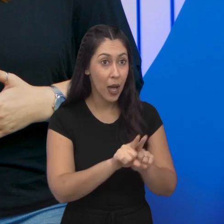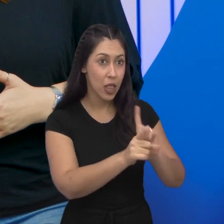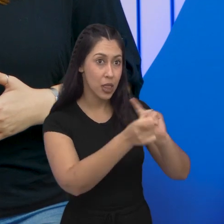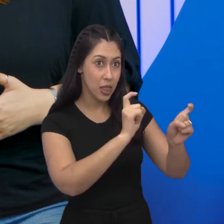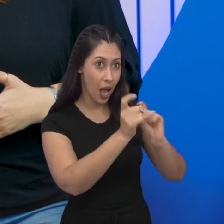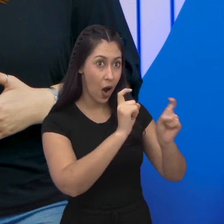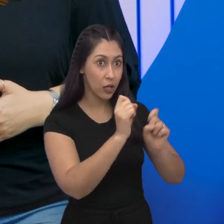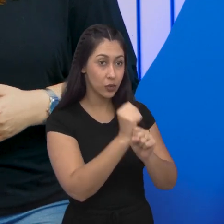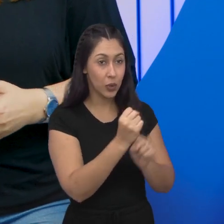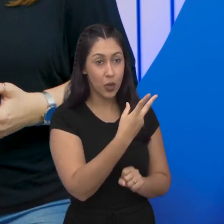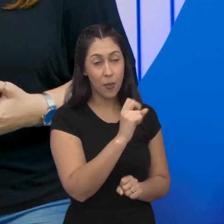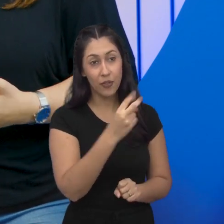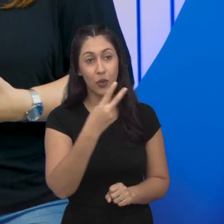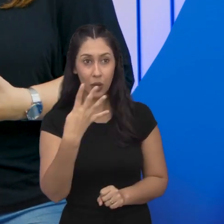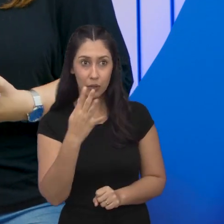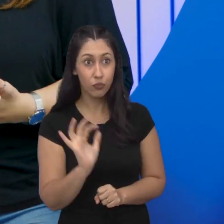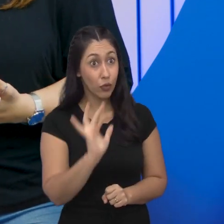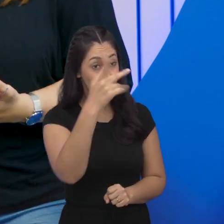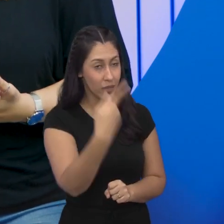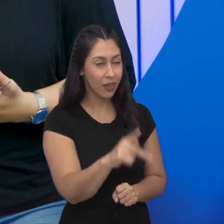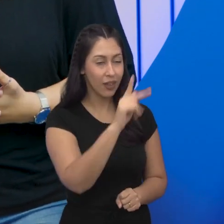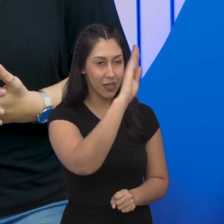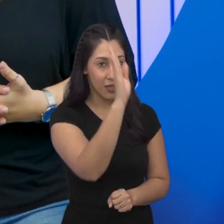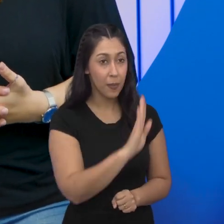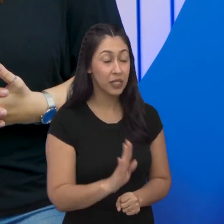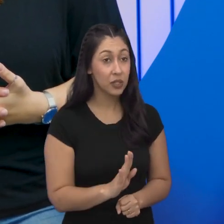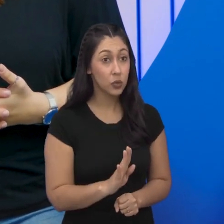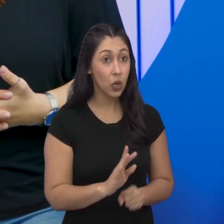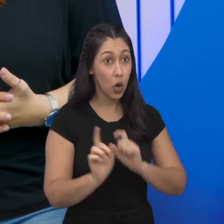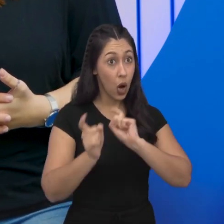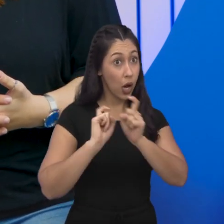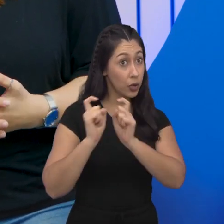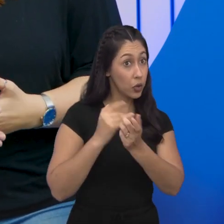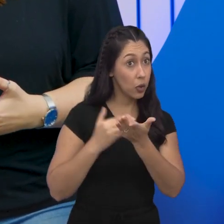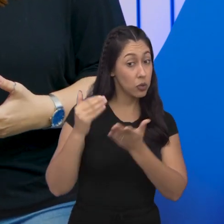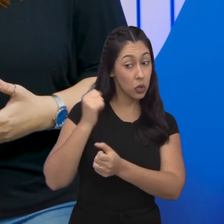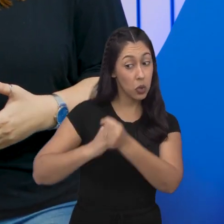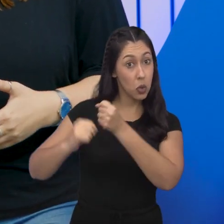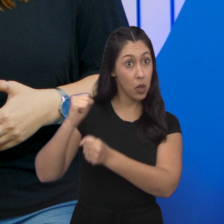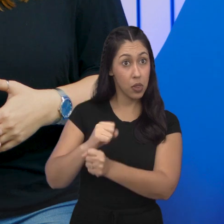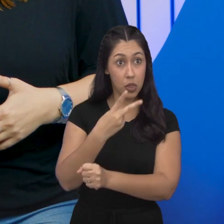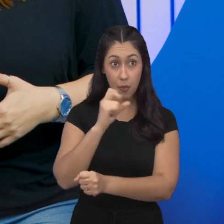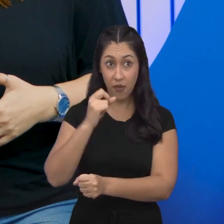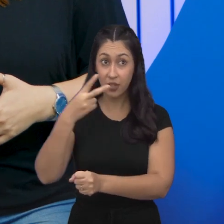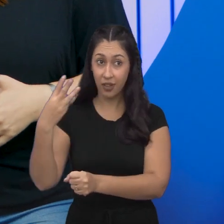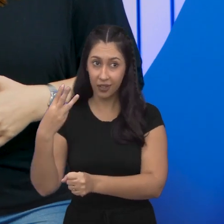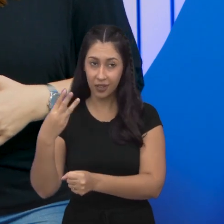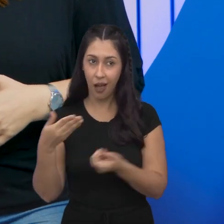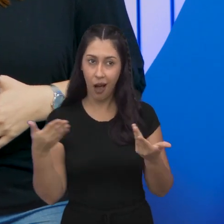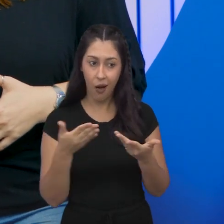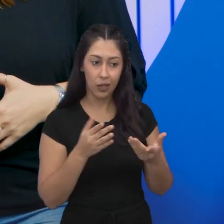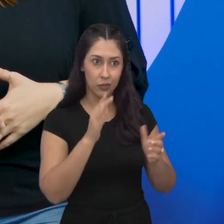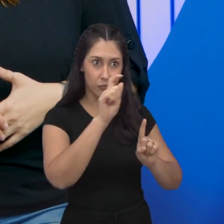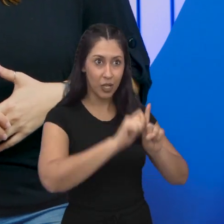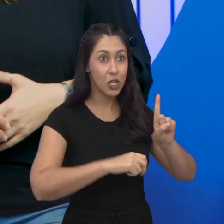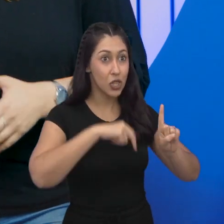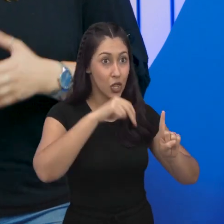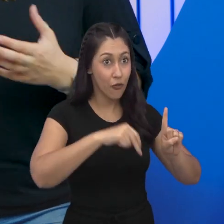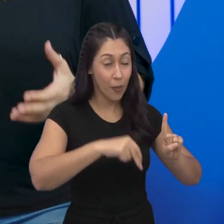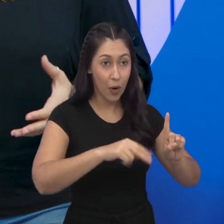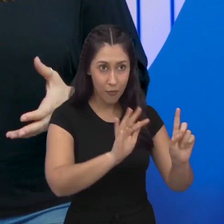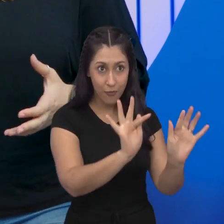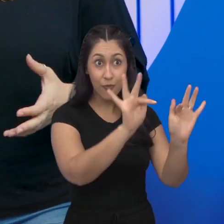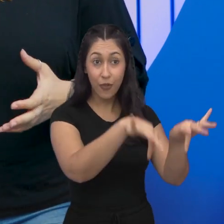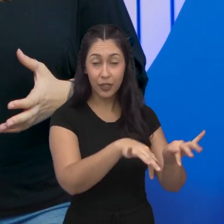e sediado pelo Brasil. As reuniões começaram no fim de 2023 e serão concluídas em novembro desse ano.